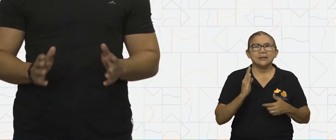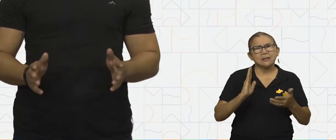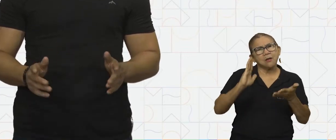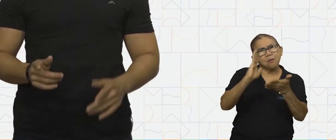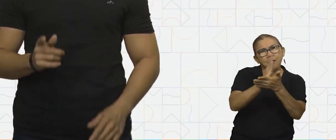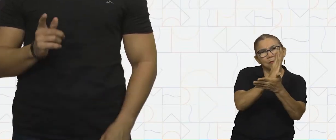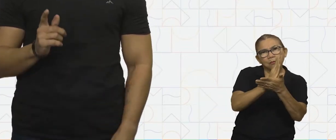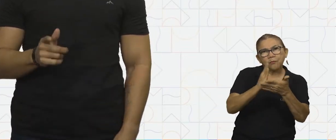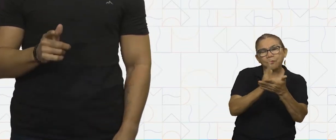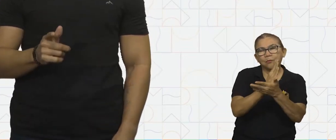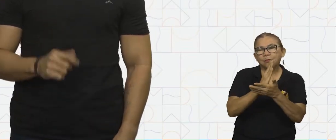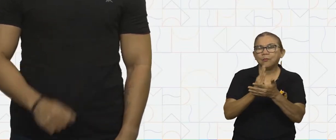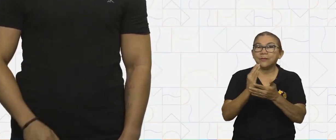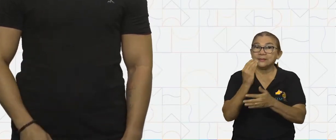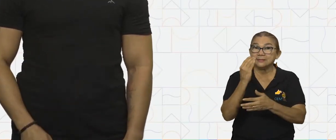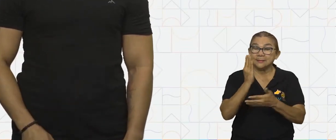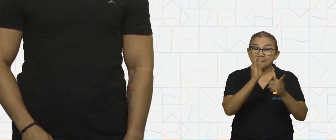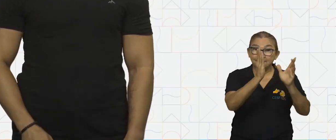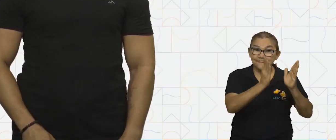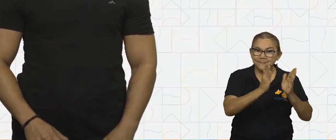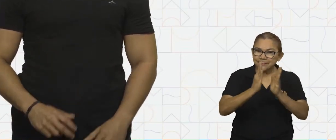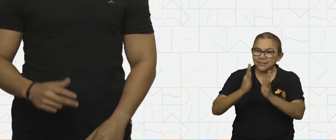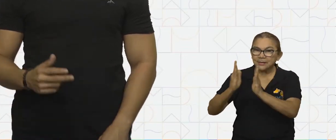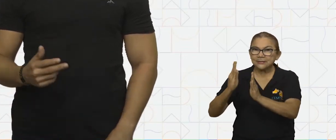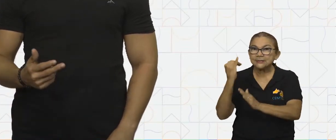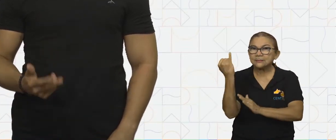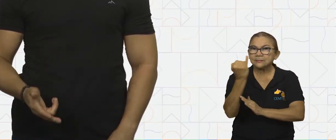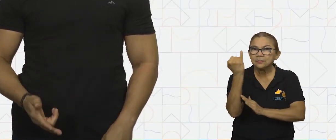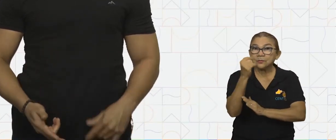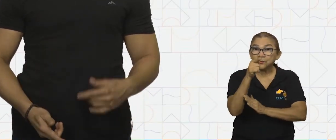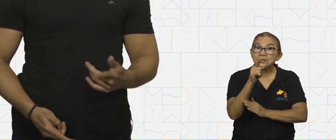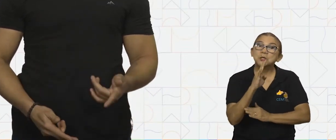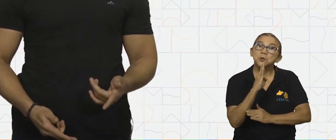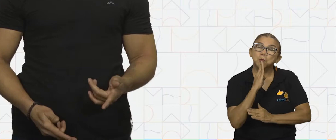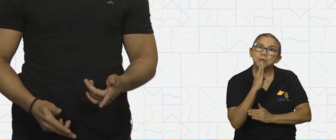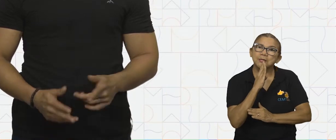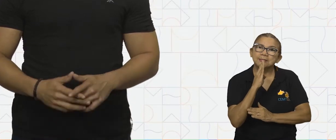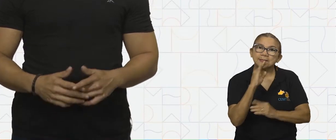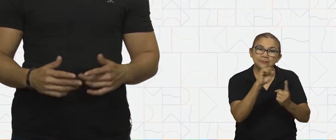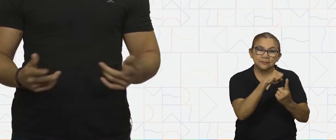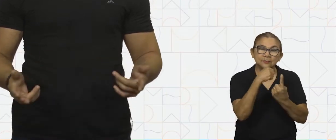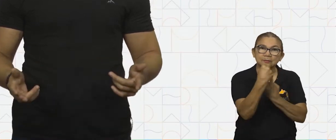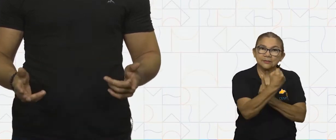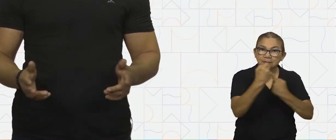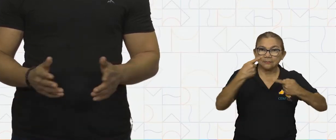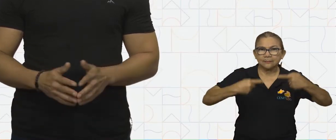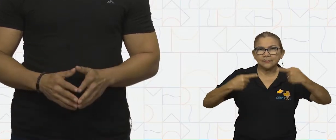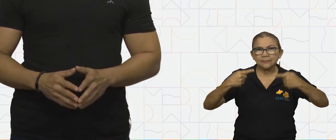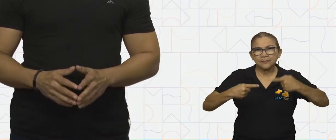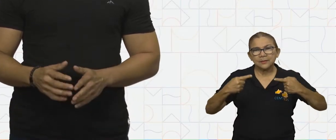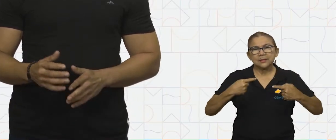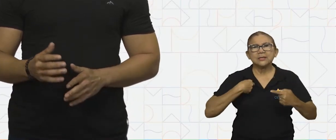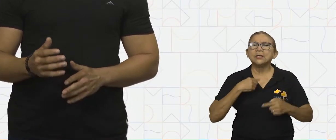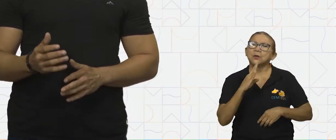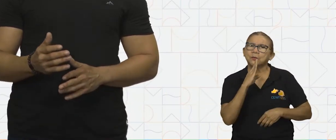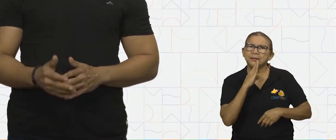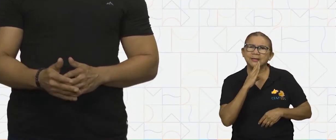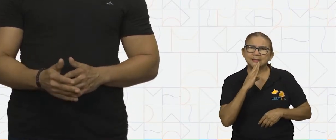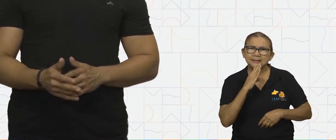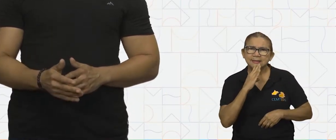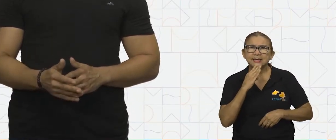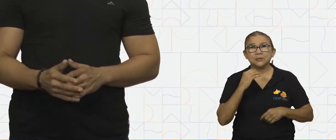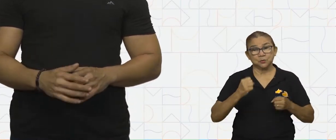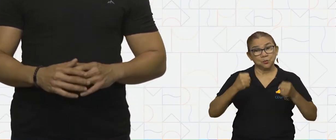bem importantes para que você conheça as formas de organização social e política, identificando os mecanismos de organização do